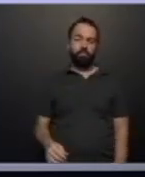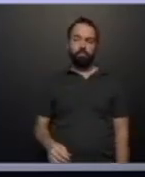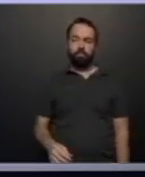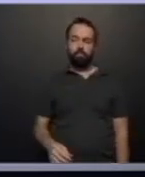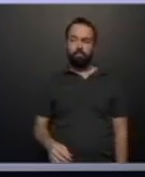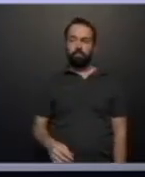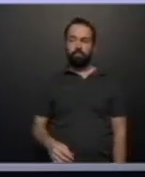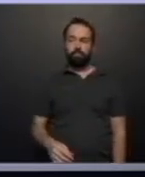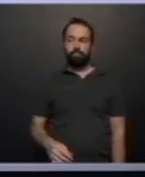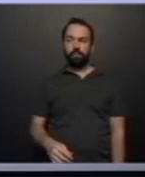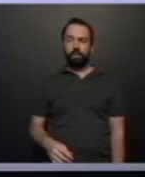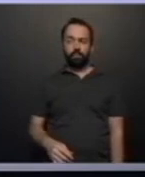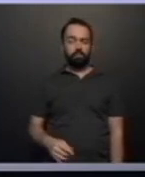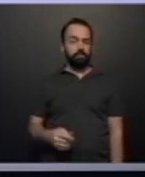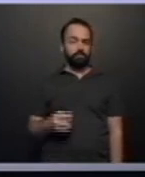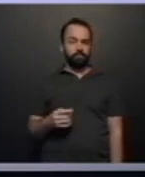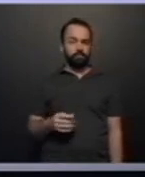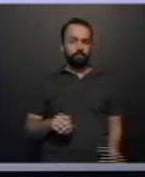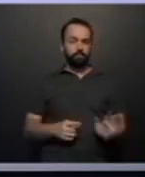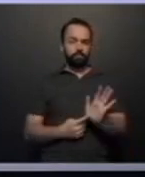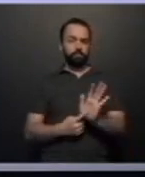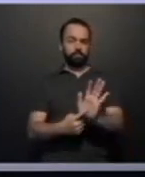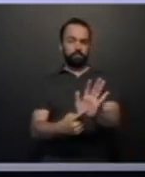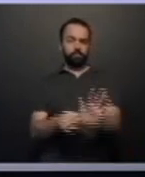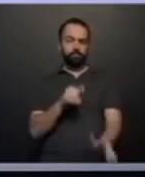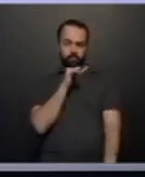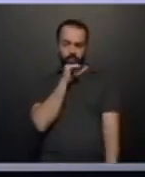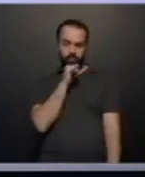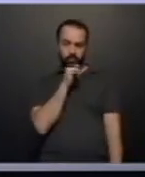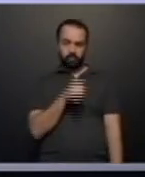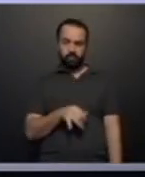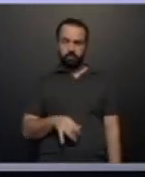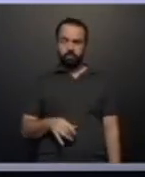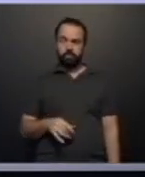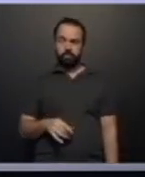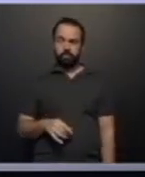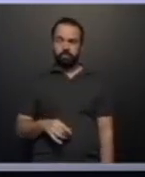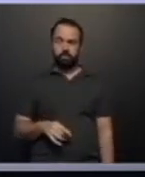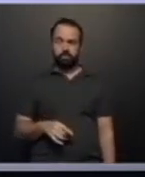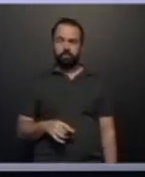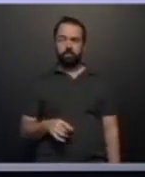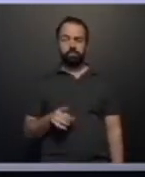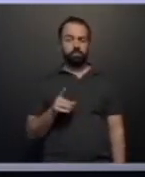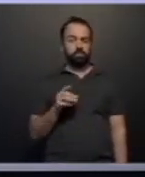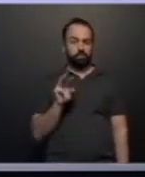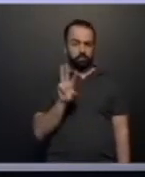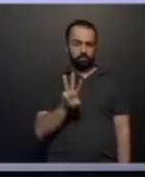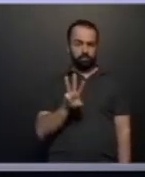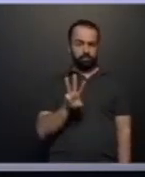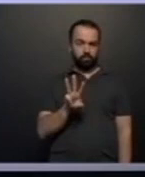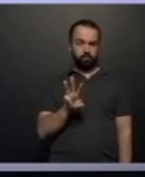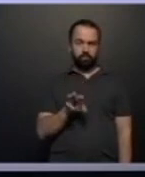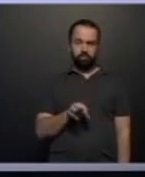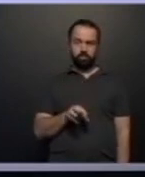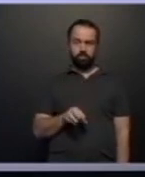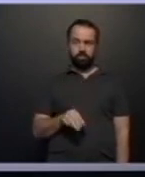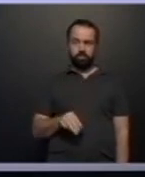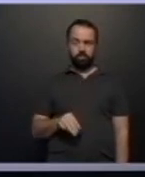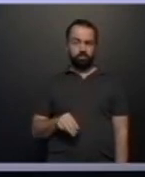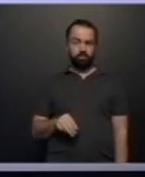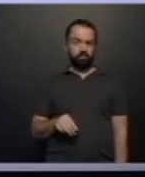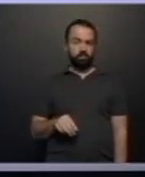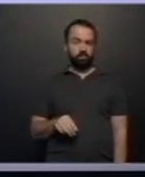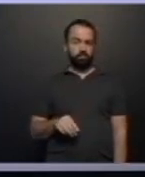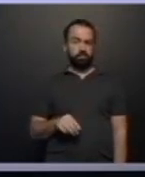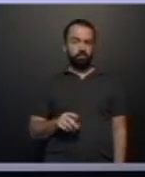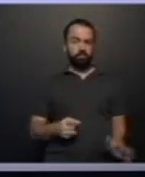sistema binário. Vou mostrar para vocês um exemplo de cada. Por exemplo, aqui, ó, o 3. Como que eu poderia representar